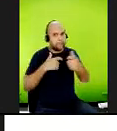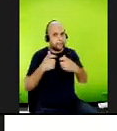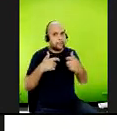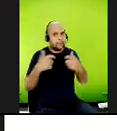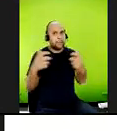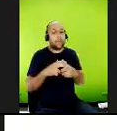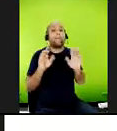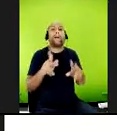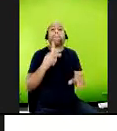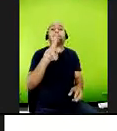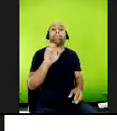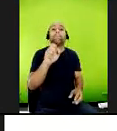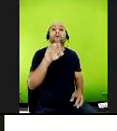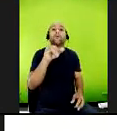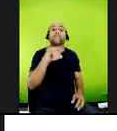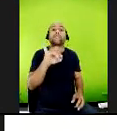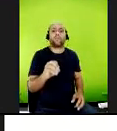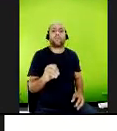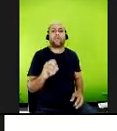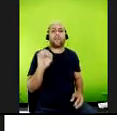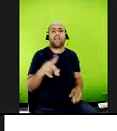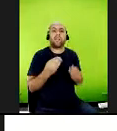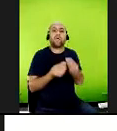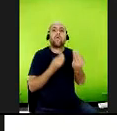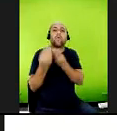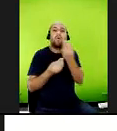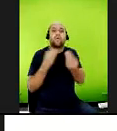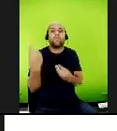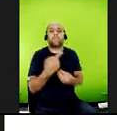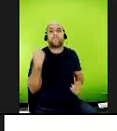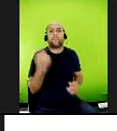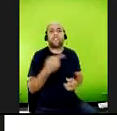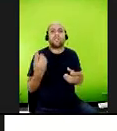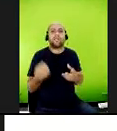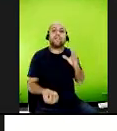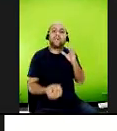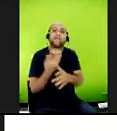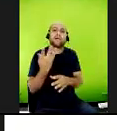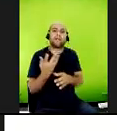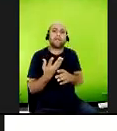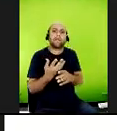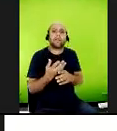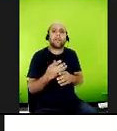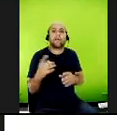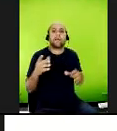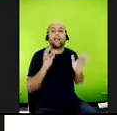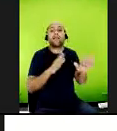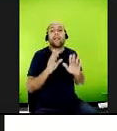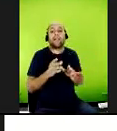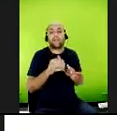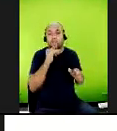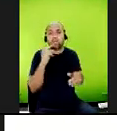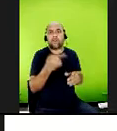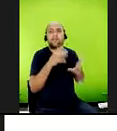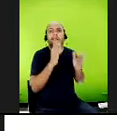pré-conceito ele ele diz respeito a tudo isso é como é que a gente foi criado em que como é que a nossa trajetória de vida para gente chegar a uma